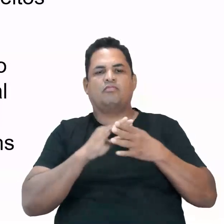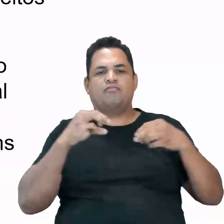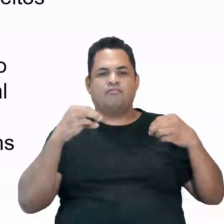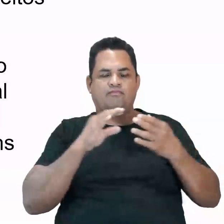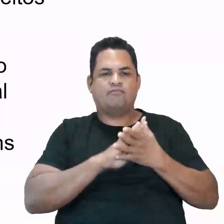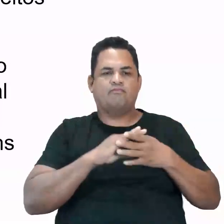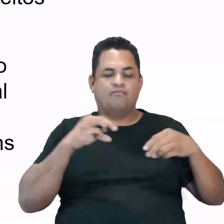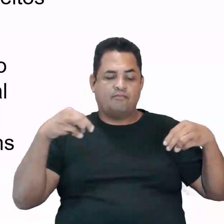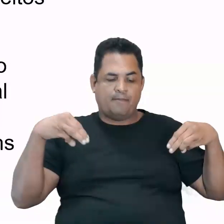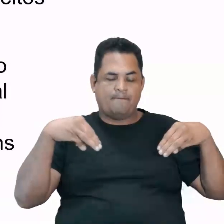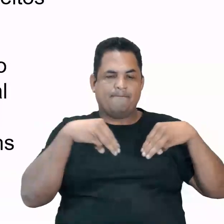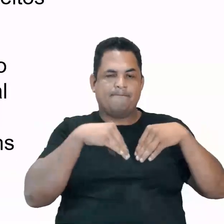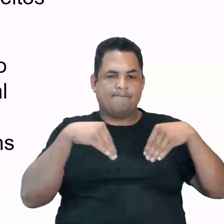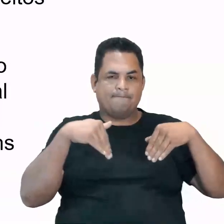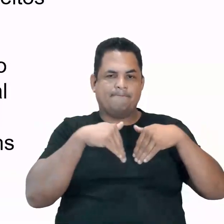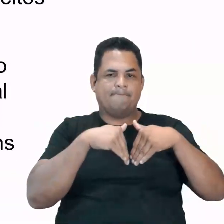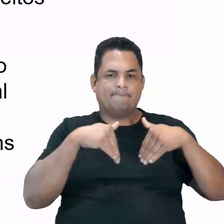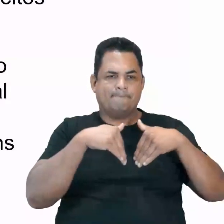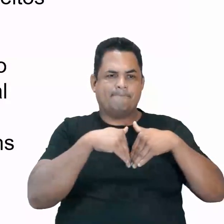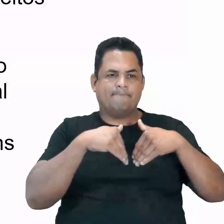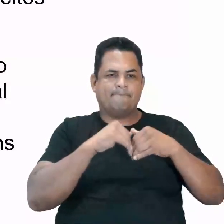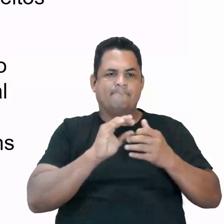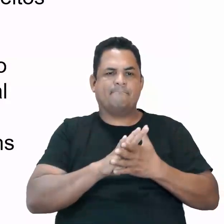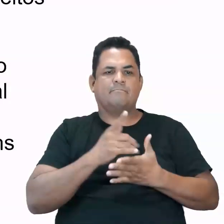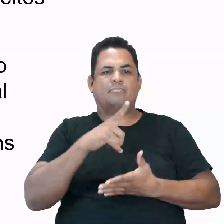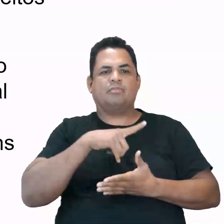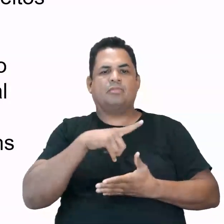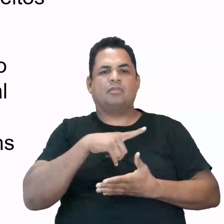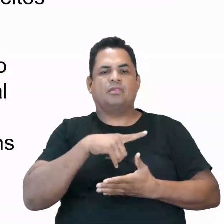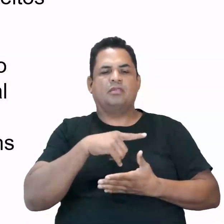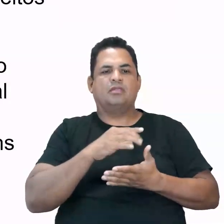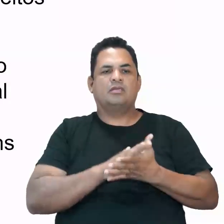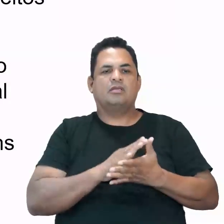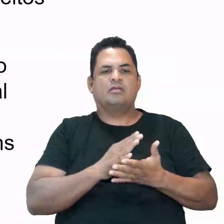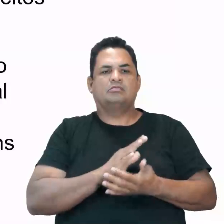os prótons se atraem, dizemos que eles possuem